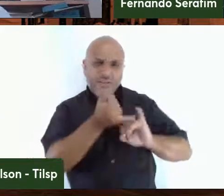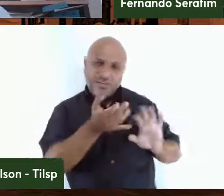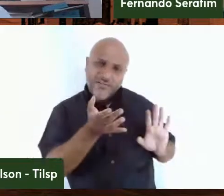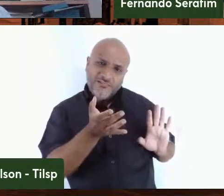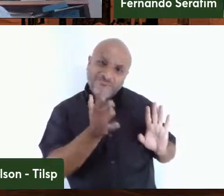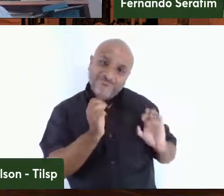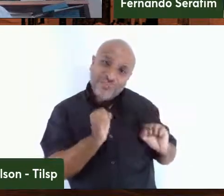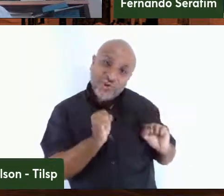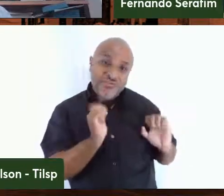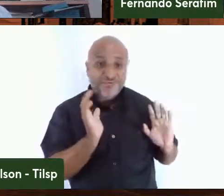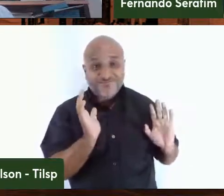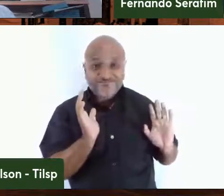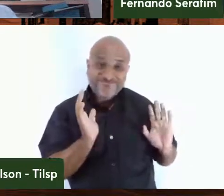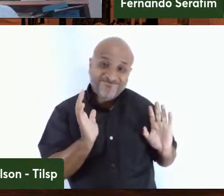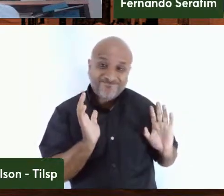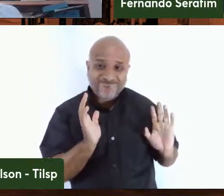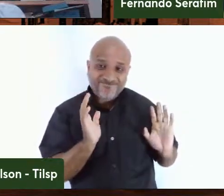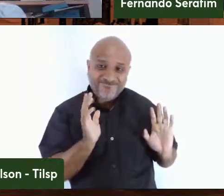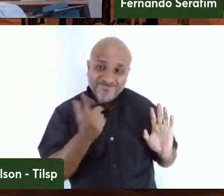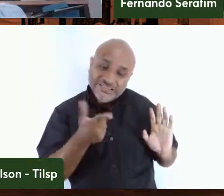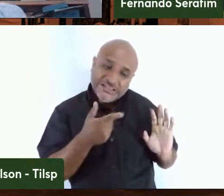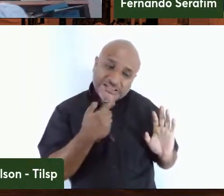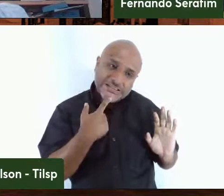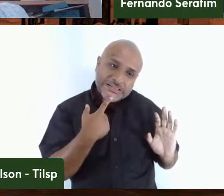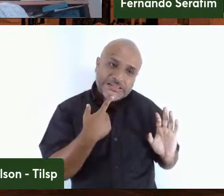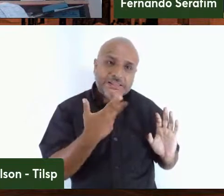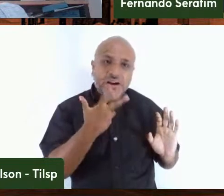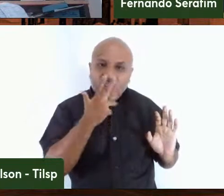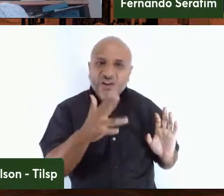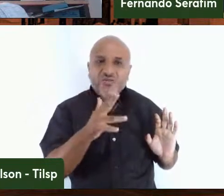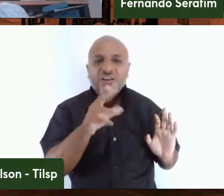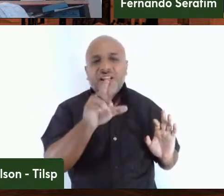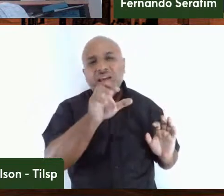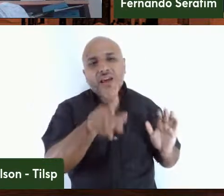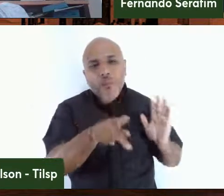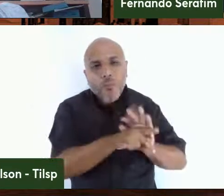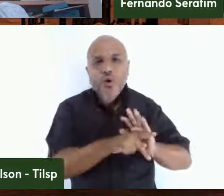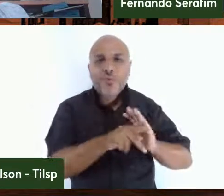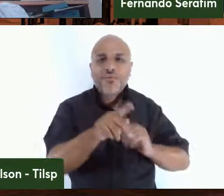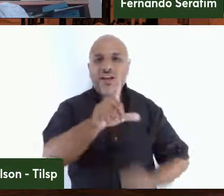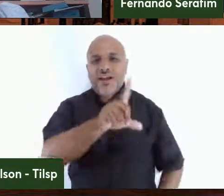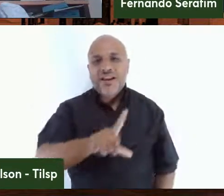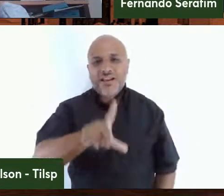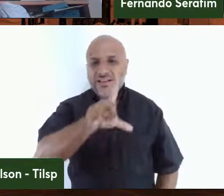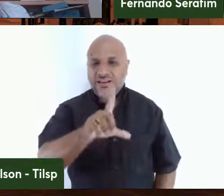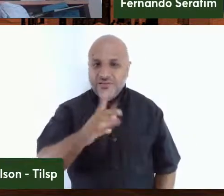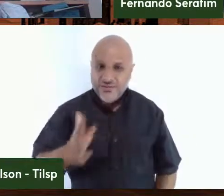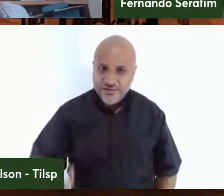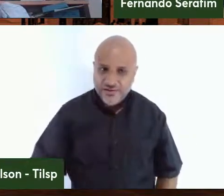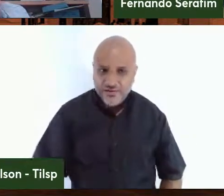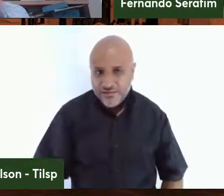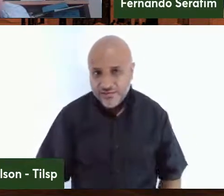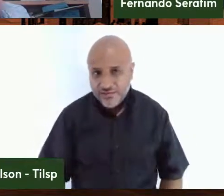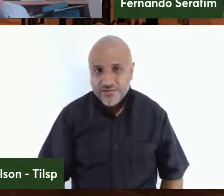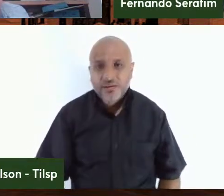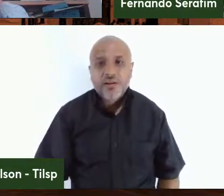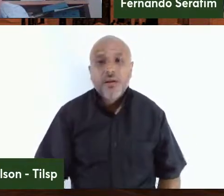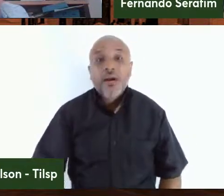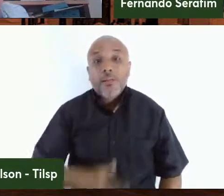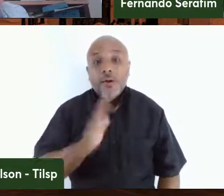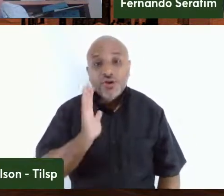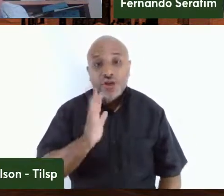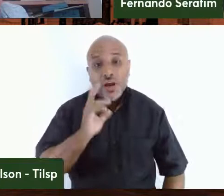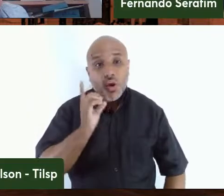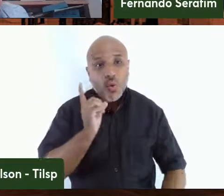Então, pode ter traído. Eu acho que essa é a literatura. Uhum. Agora, eu já encontrei uma leitora que